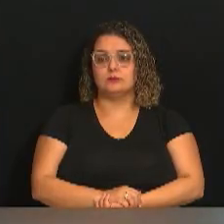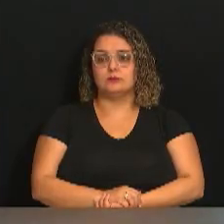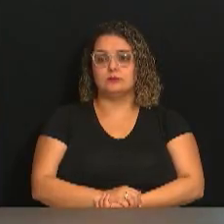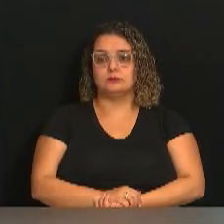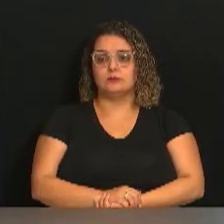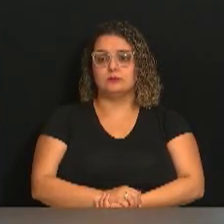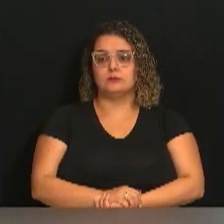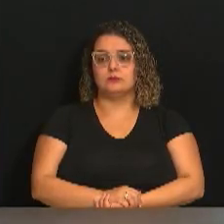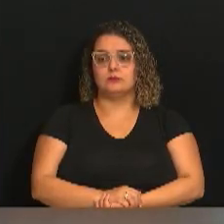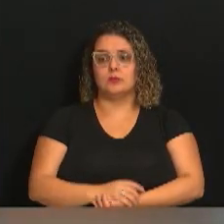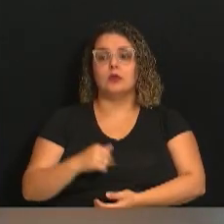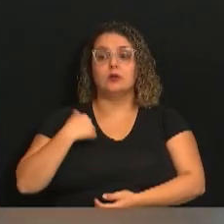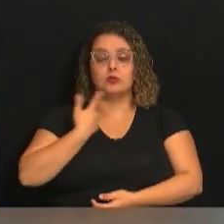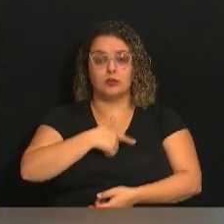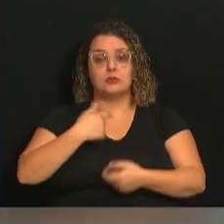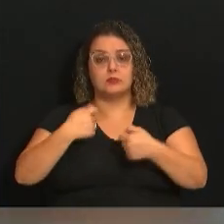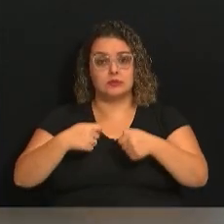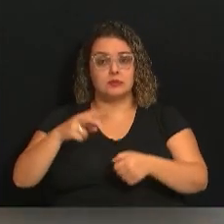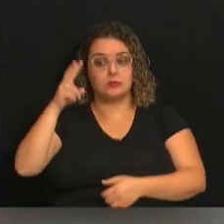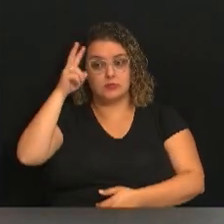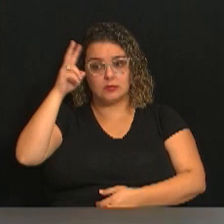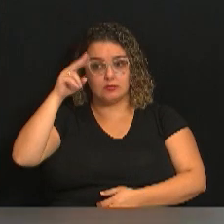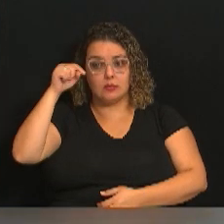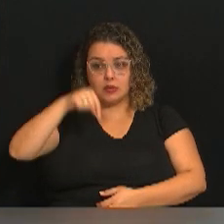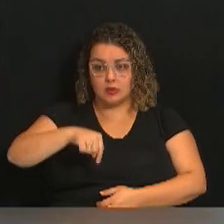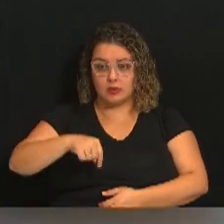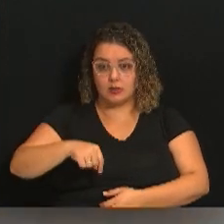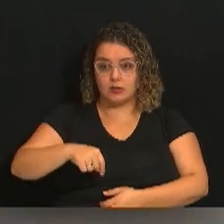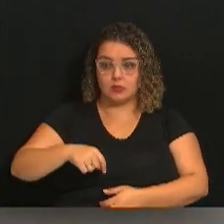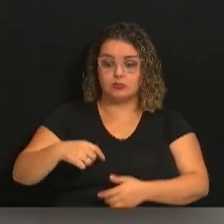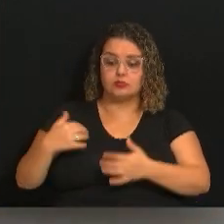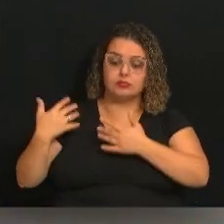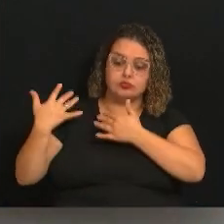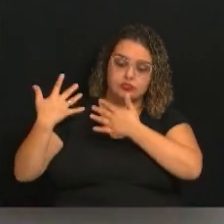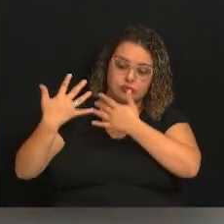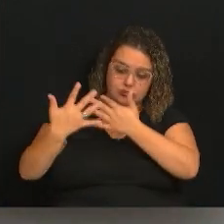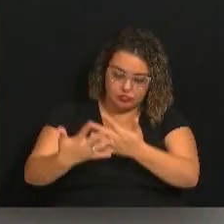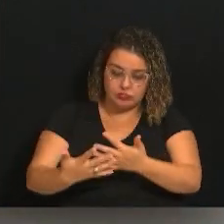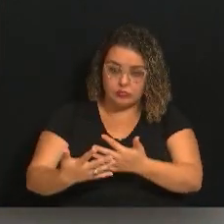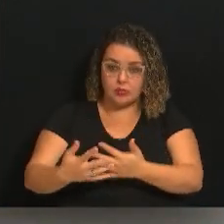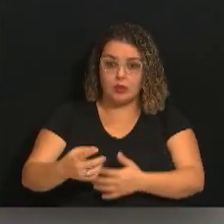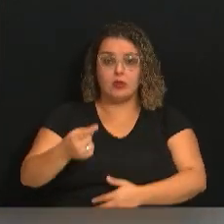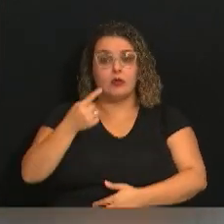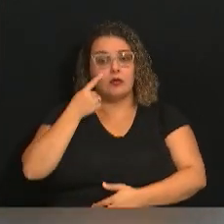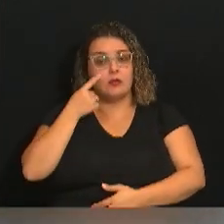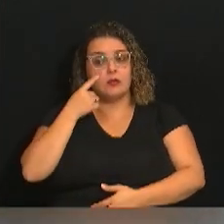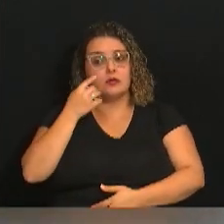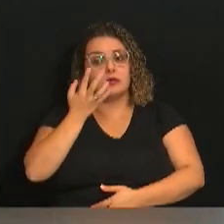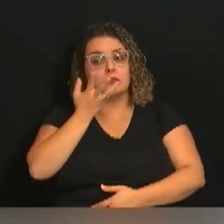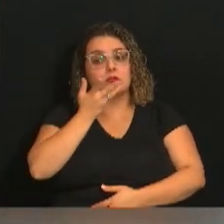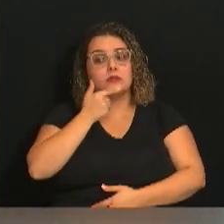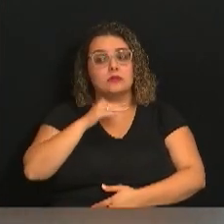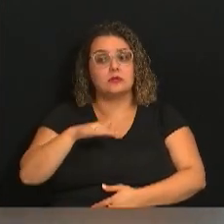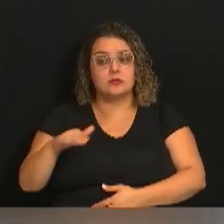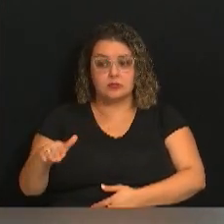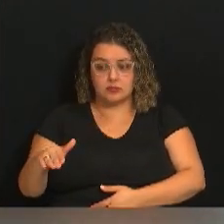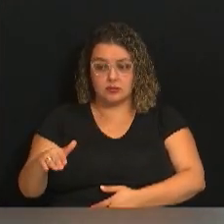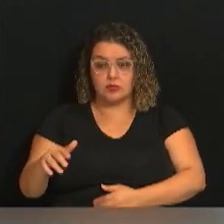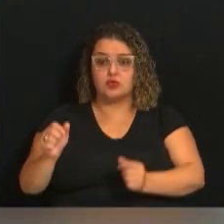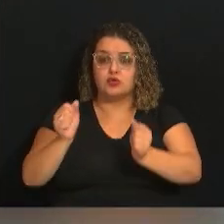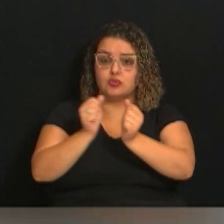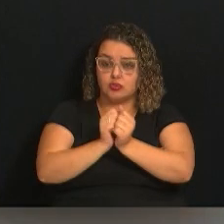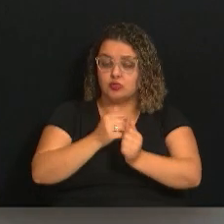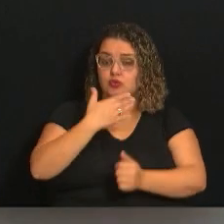A gente precisa lembrar aqui que nos últimos dias a gente tem visto, inclusive, crianças, mesmo na presença de seus